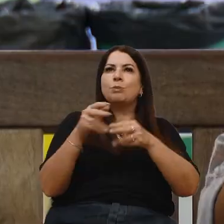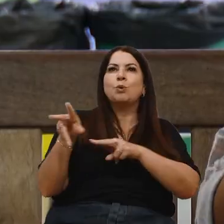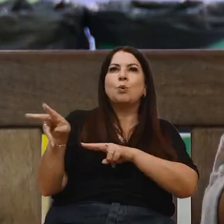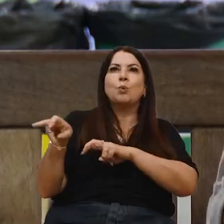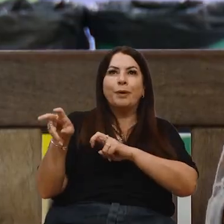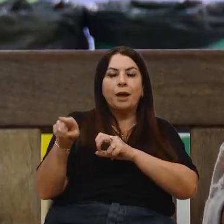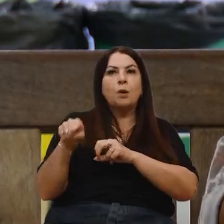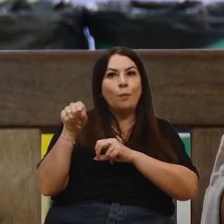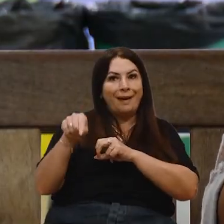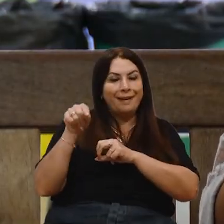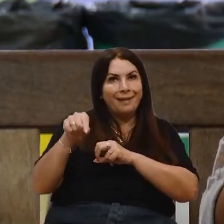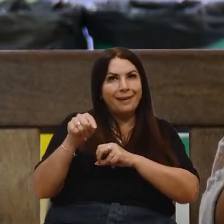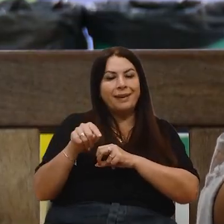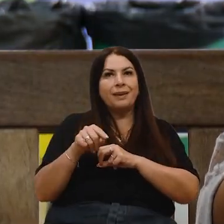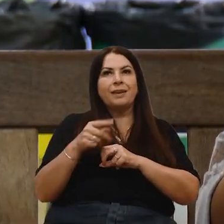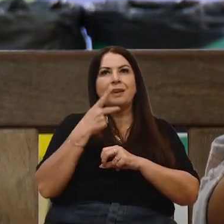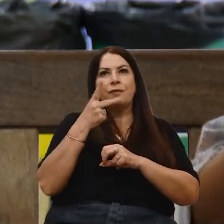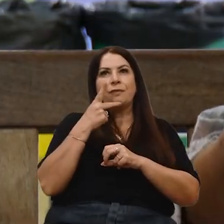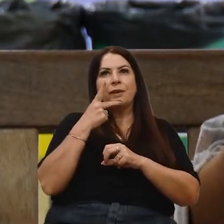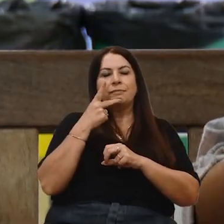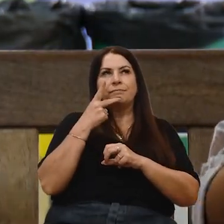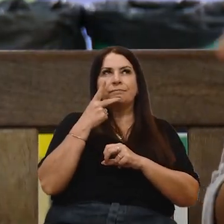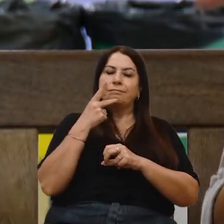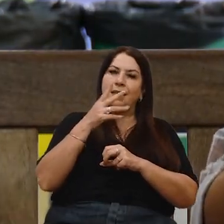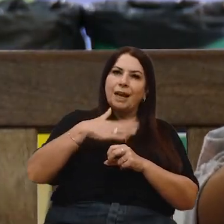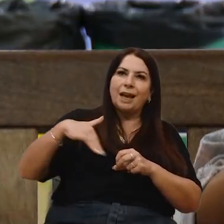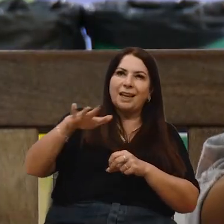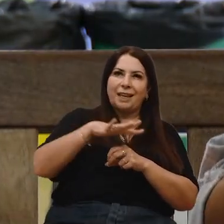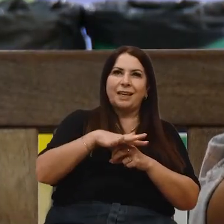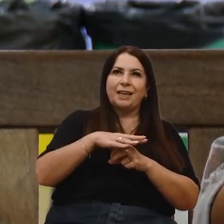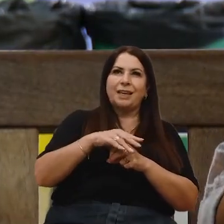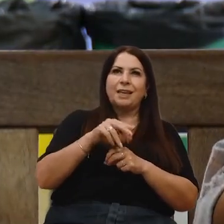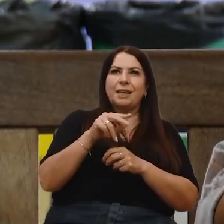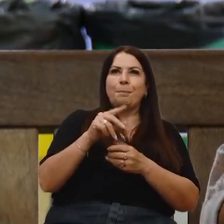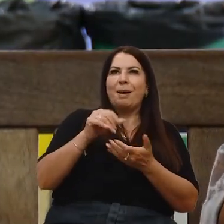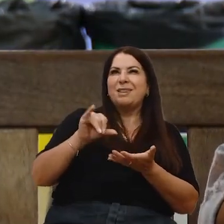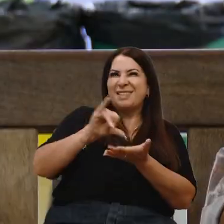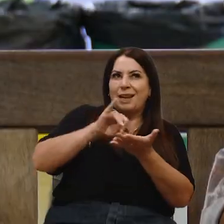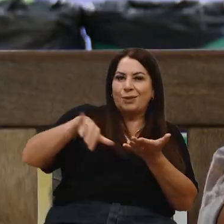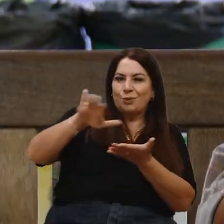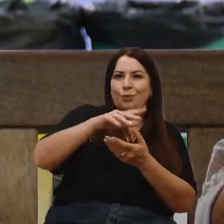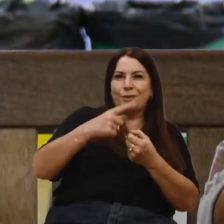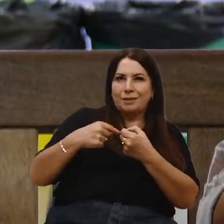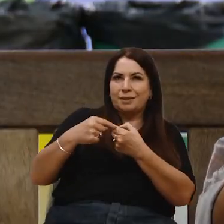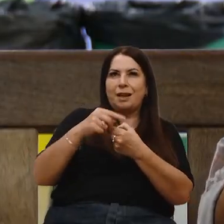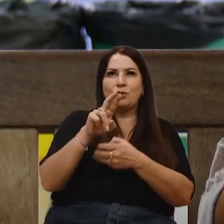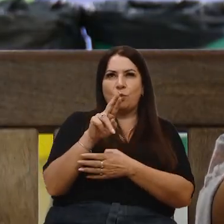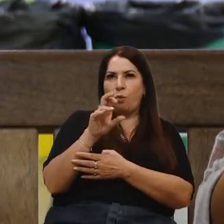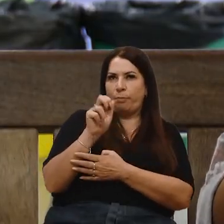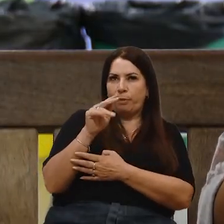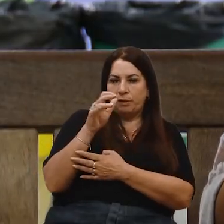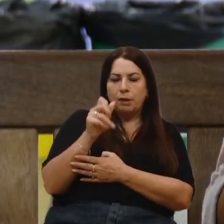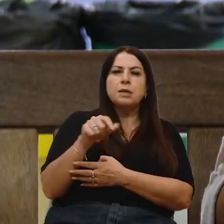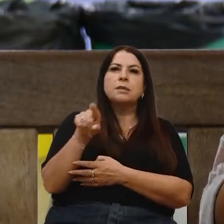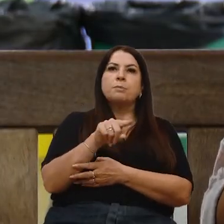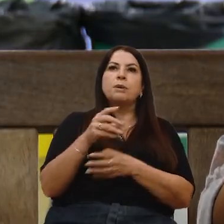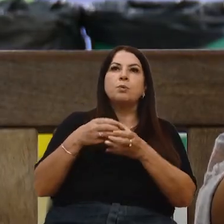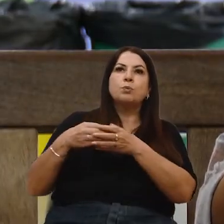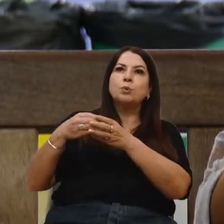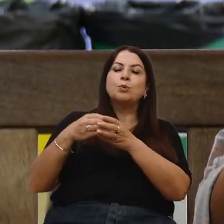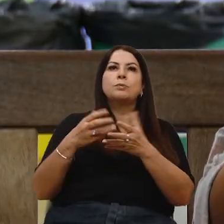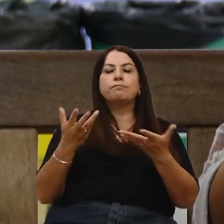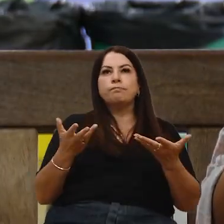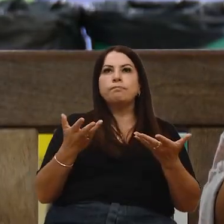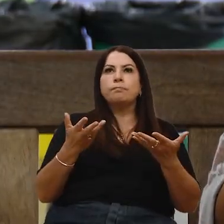do turismo rural. E aqui, vamos chamar de sede, né, a parte mais urbana da cidade, aí a gente está trabalhando, então,